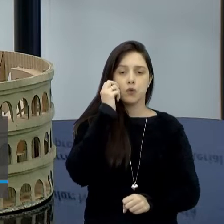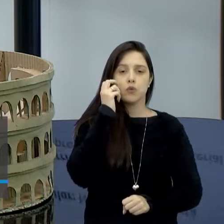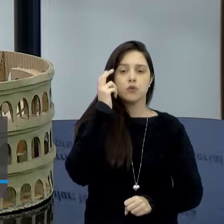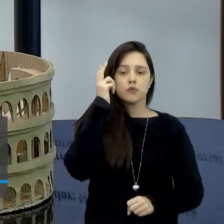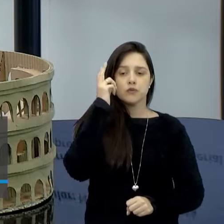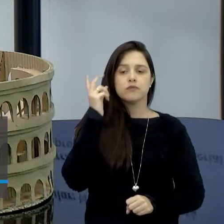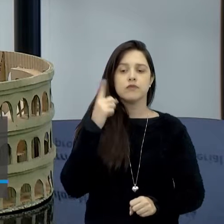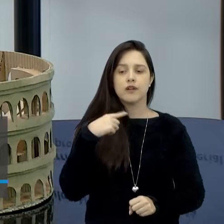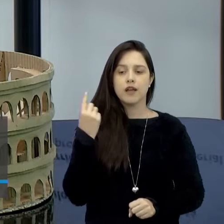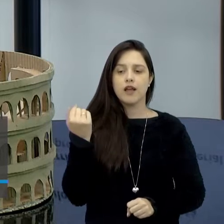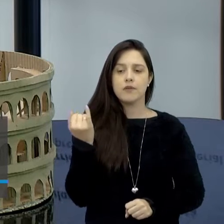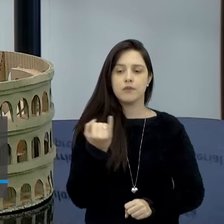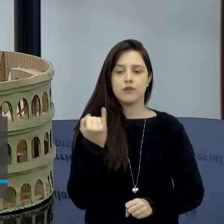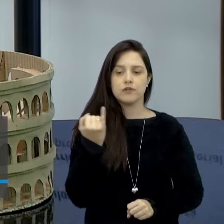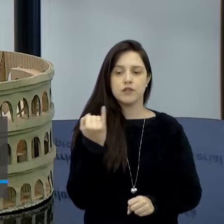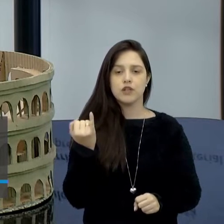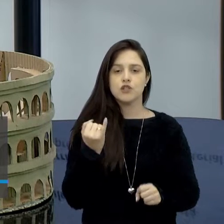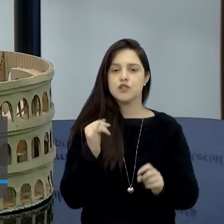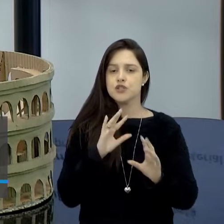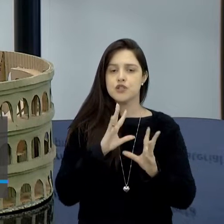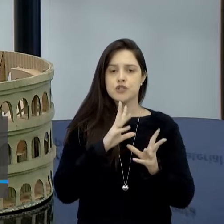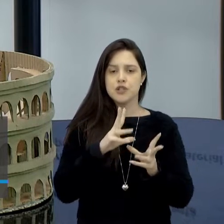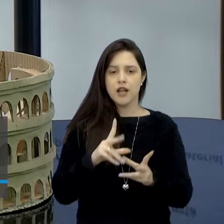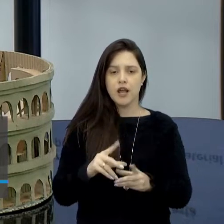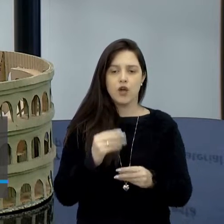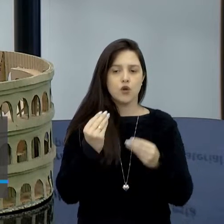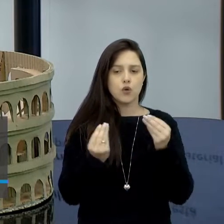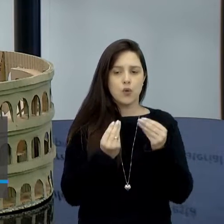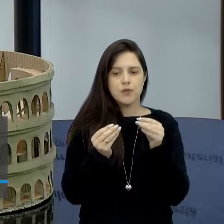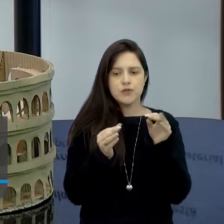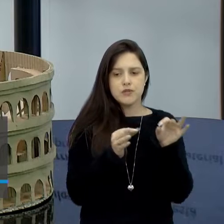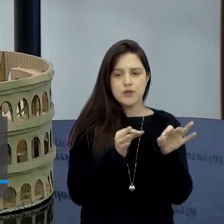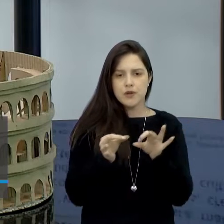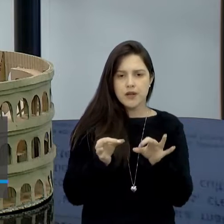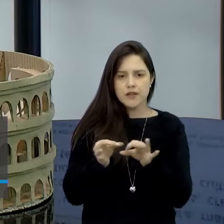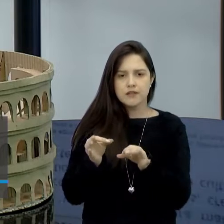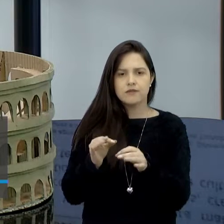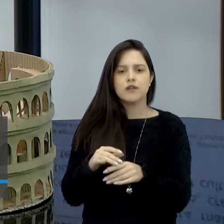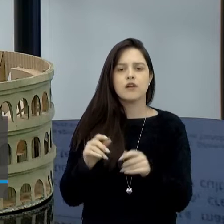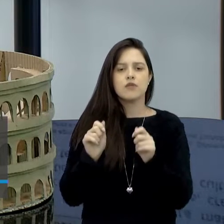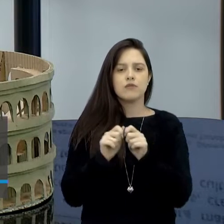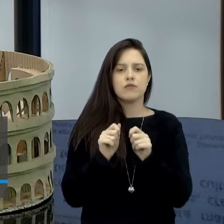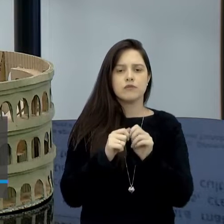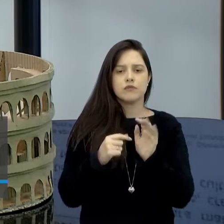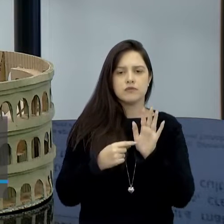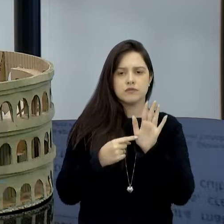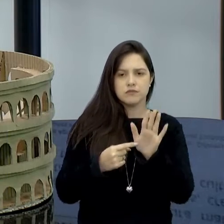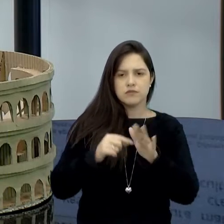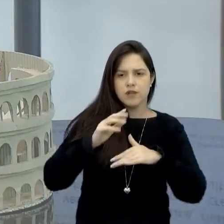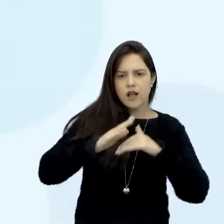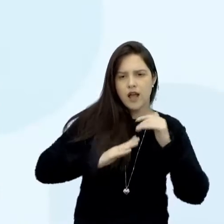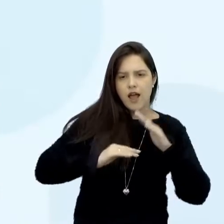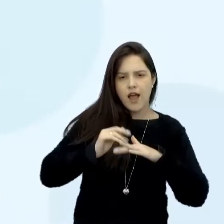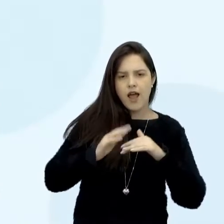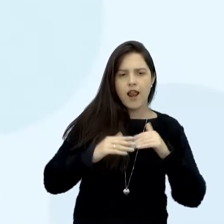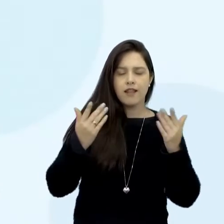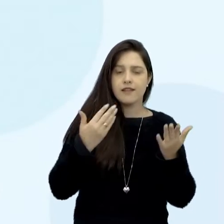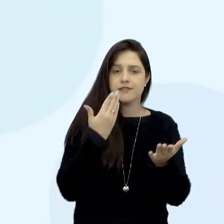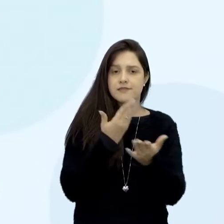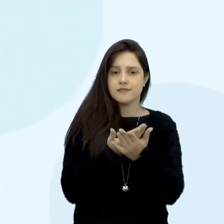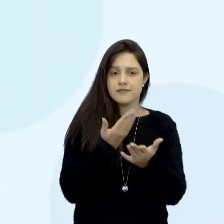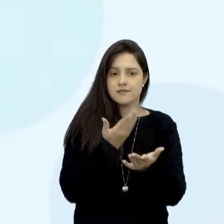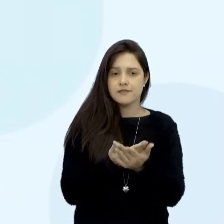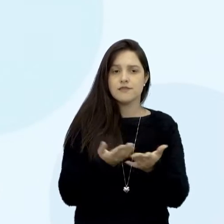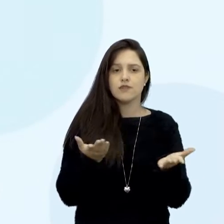aí, cultura de uma forma geral. Eu vou mostrar direitinho como que se organiza o IFAM. Vou mostrar para vocês a habilidade que nós estamos usando para essa aula, que